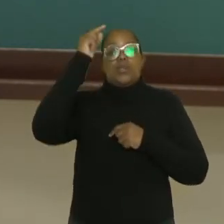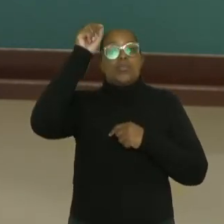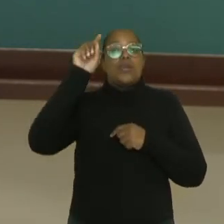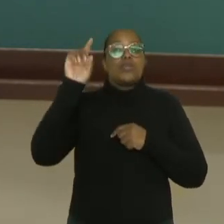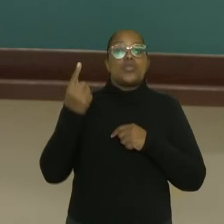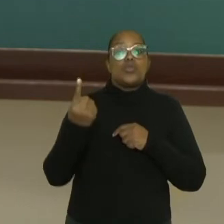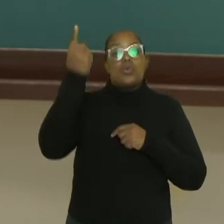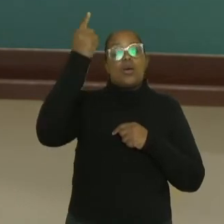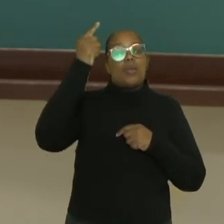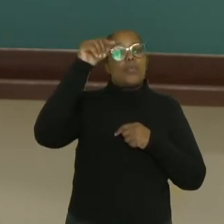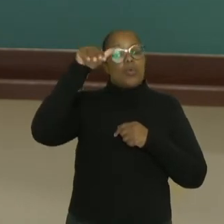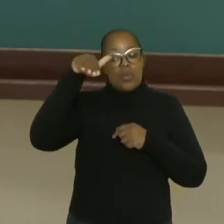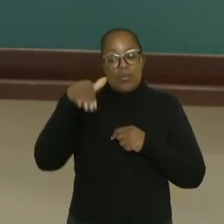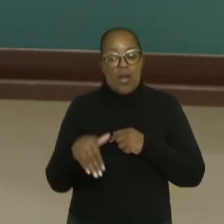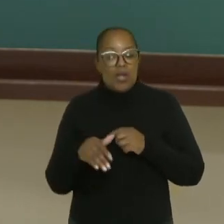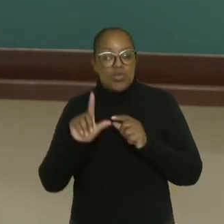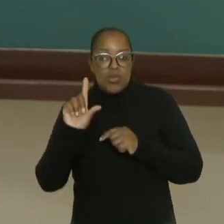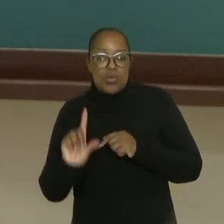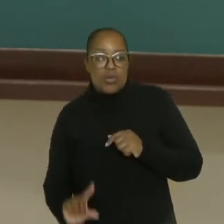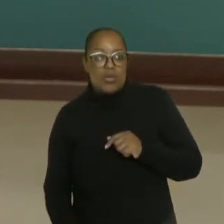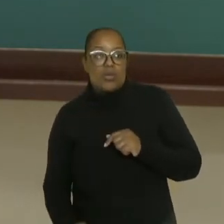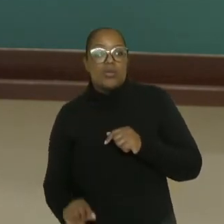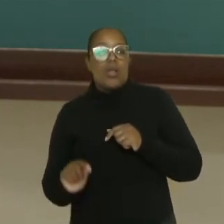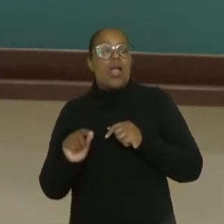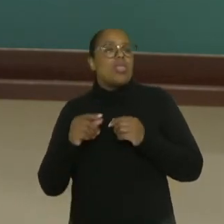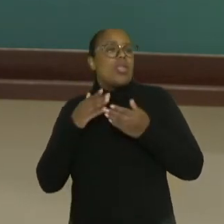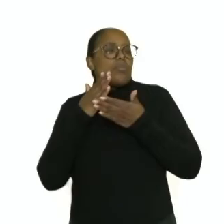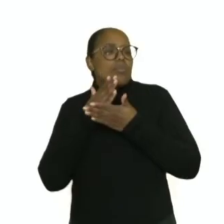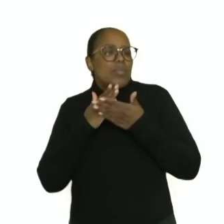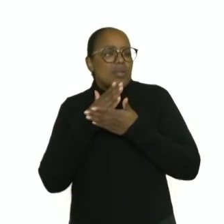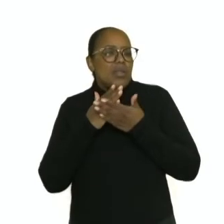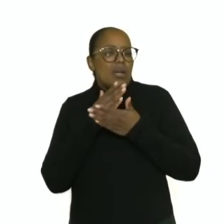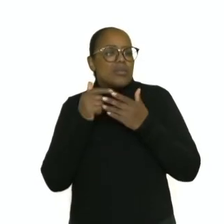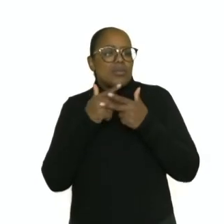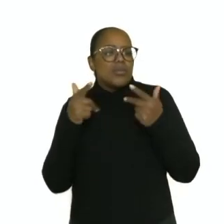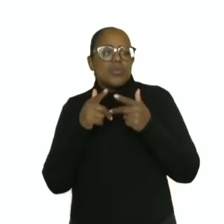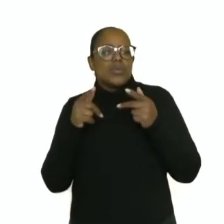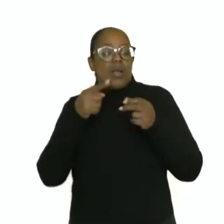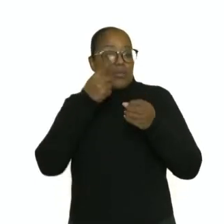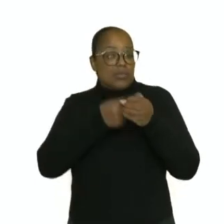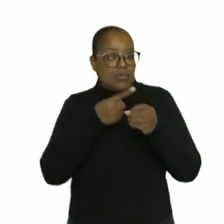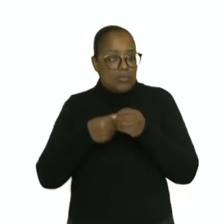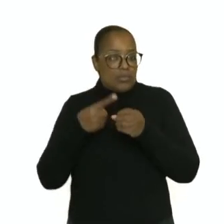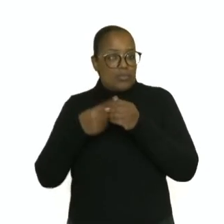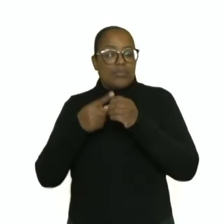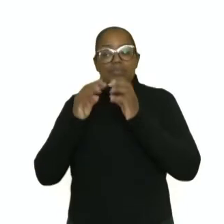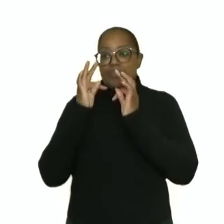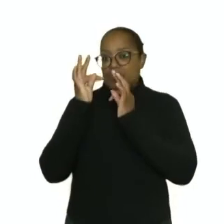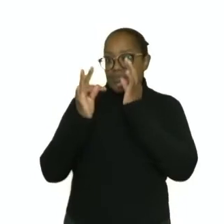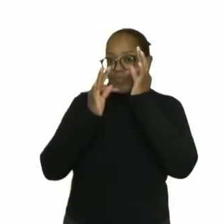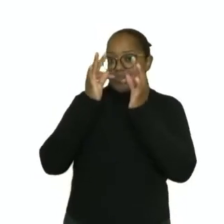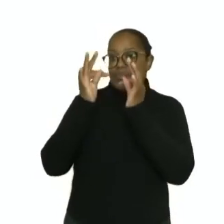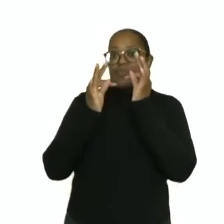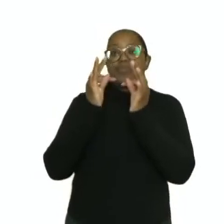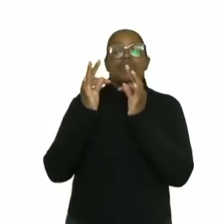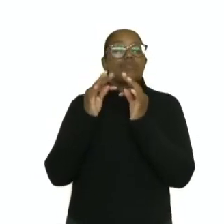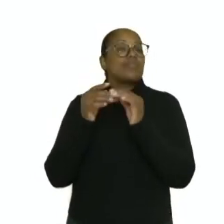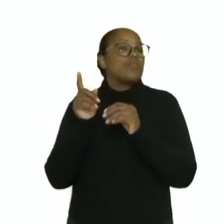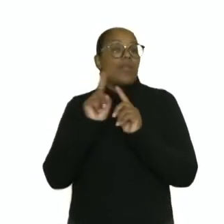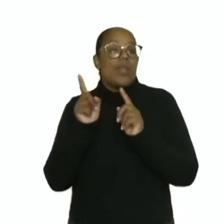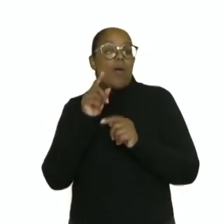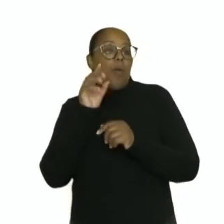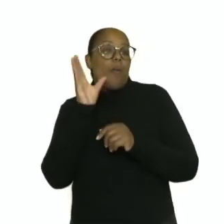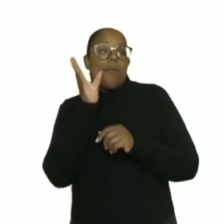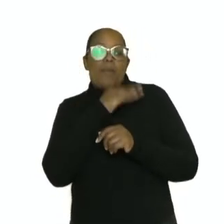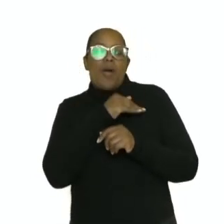não para, a cidade só cresce. No meio da esperteza internacional, a cidade até que não está tão mal. E a situação